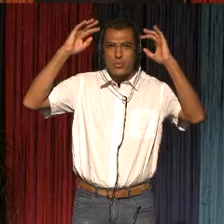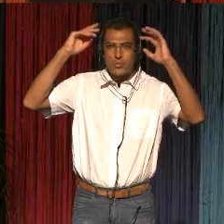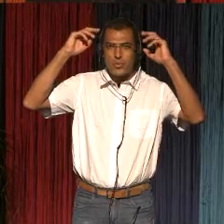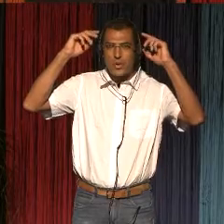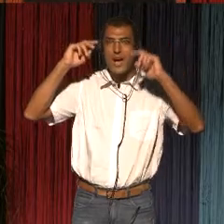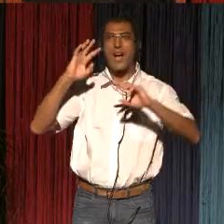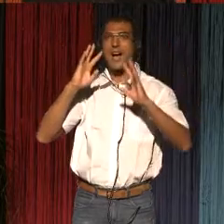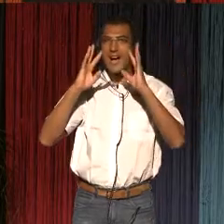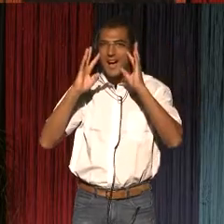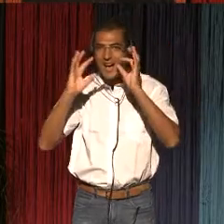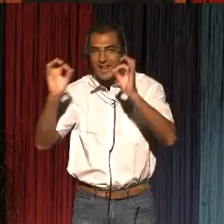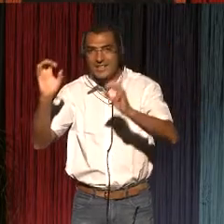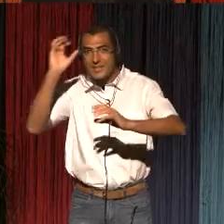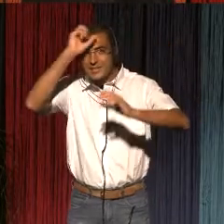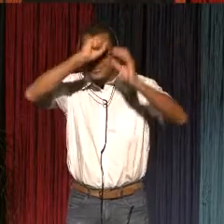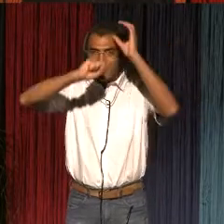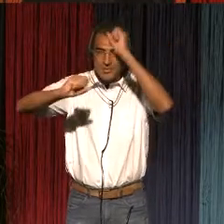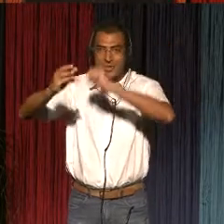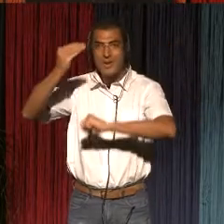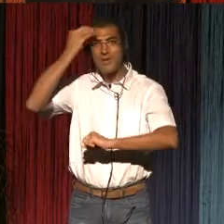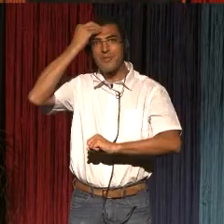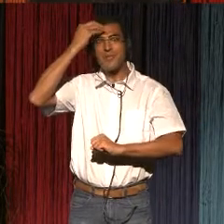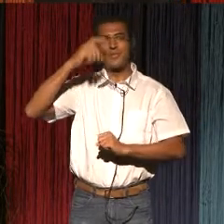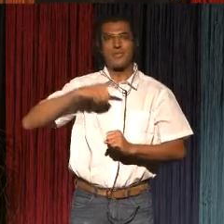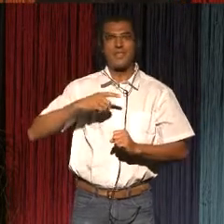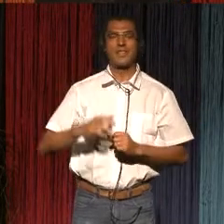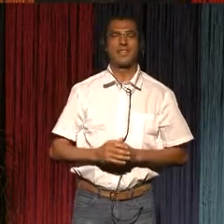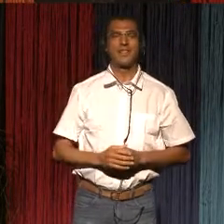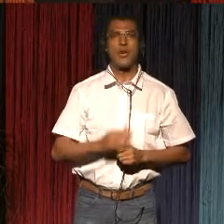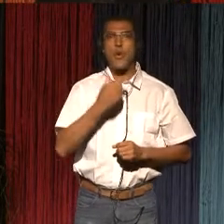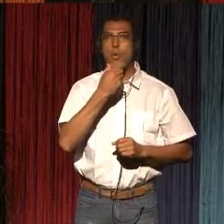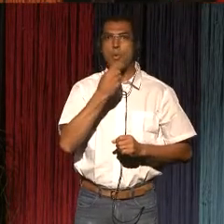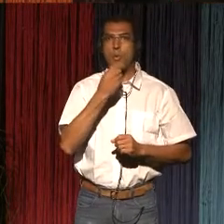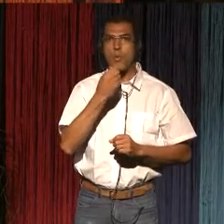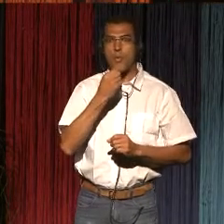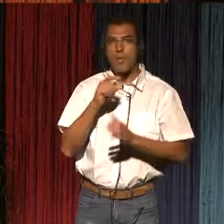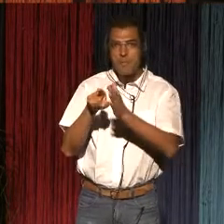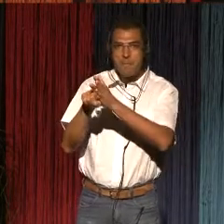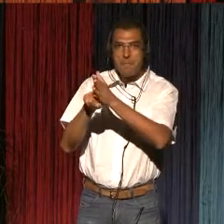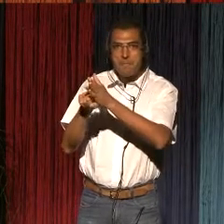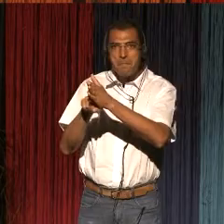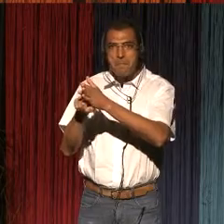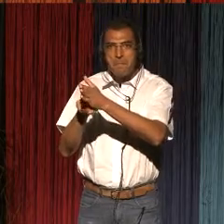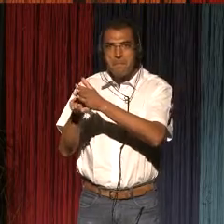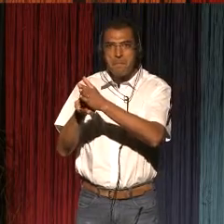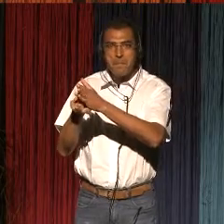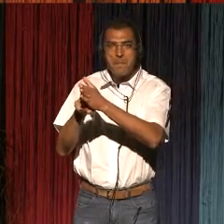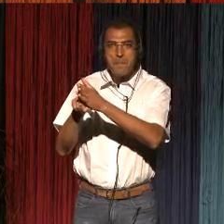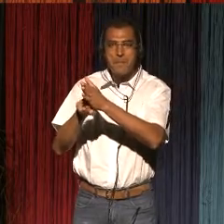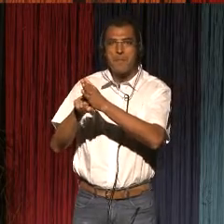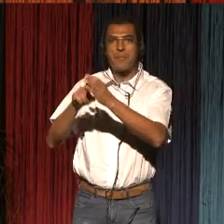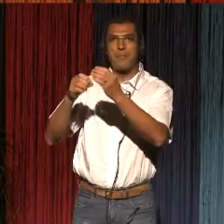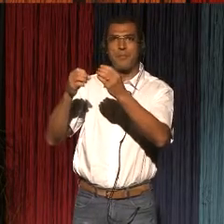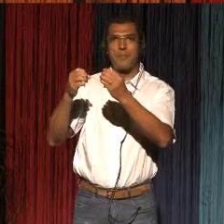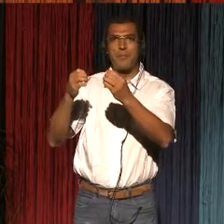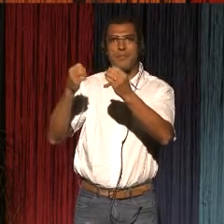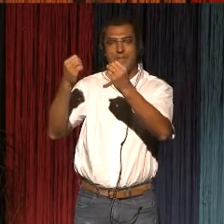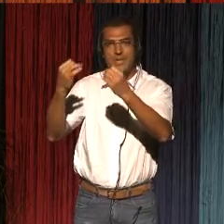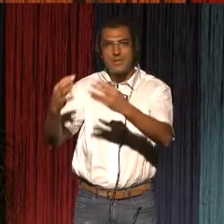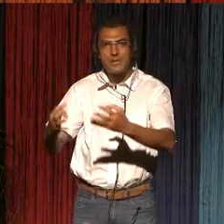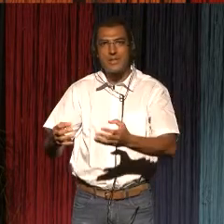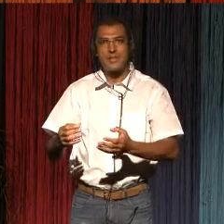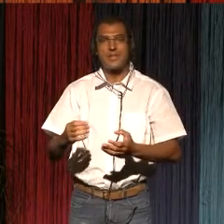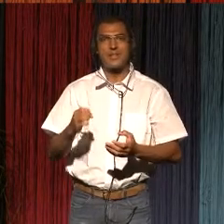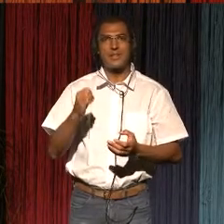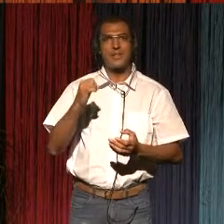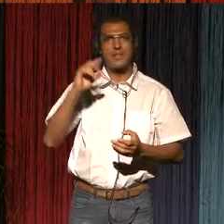ajudar. Um pesquisador, então, separou as crianças na educação infantil ou para contação de